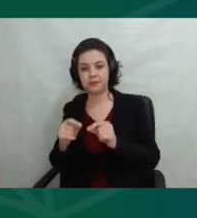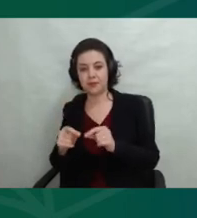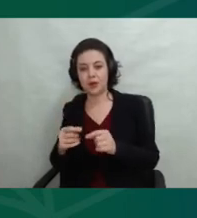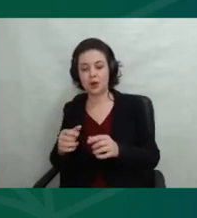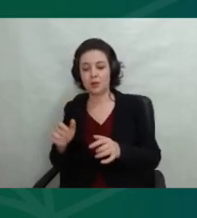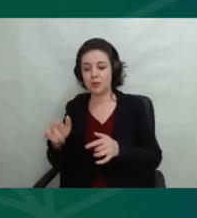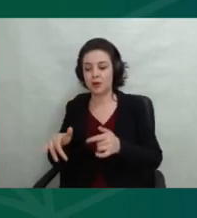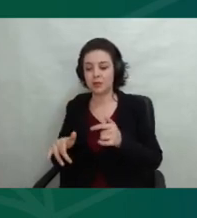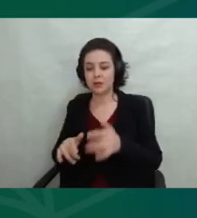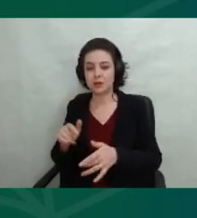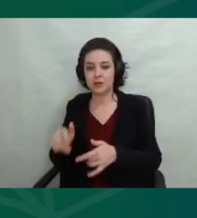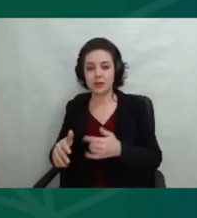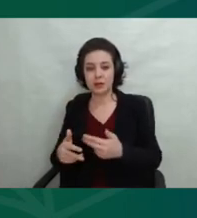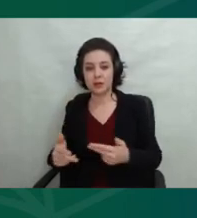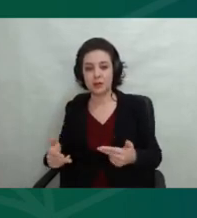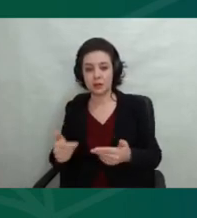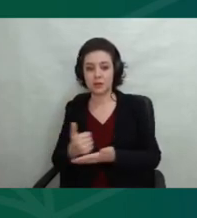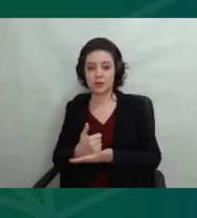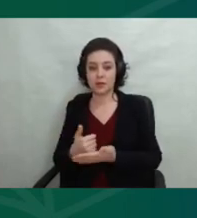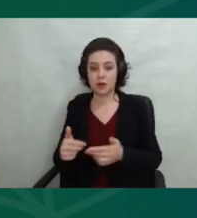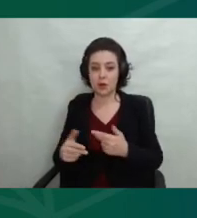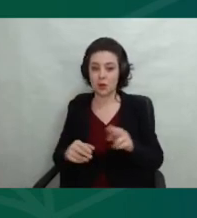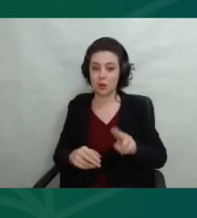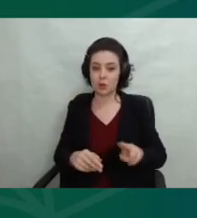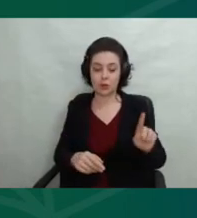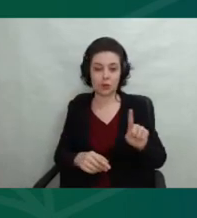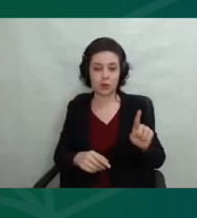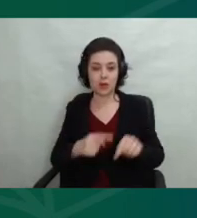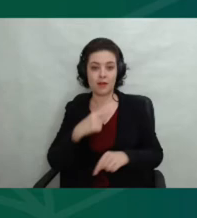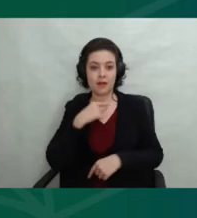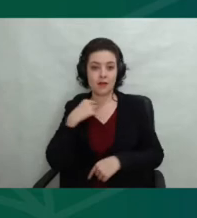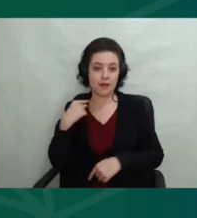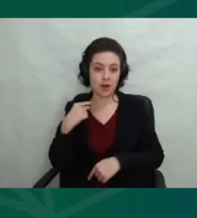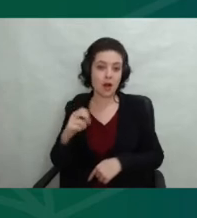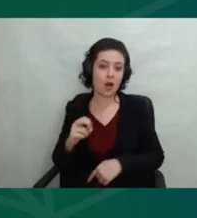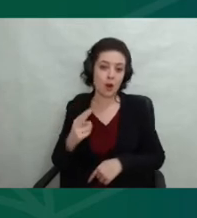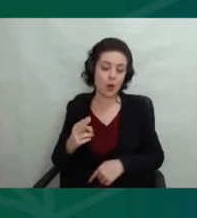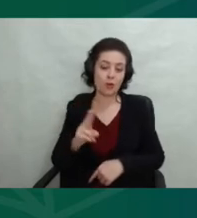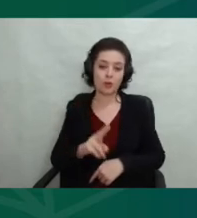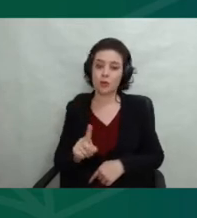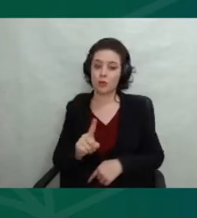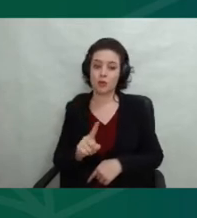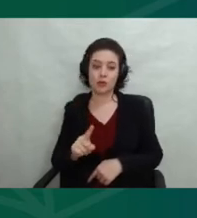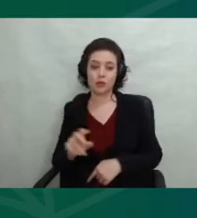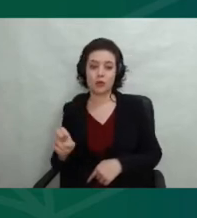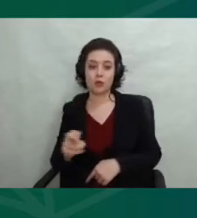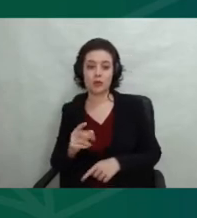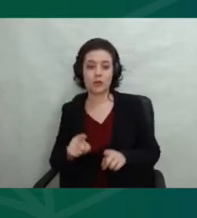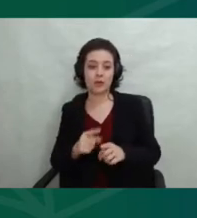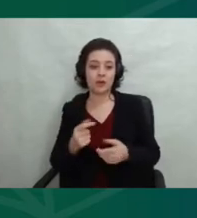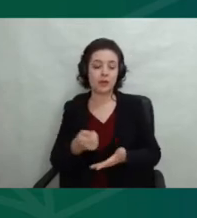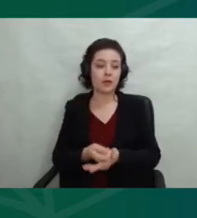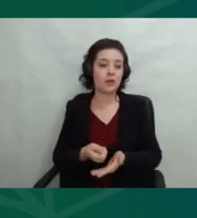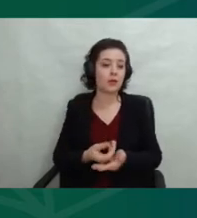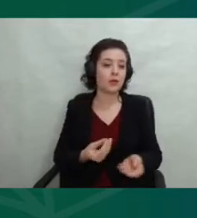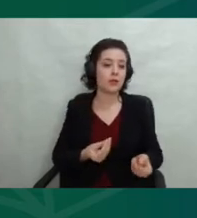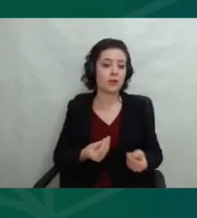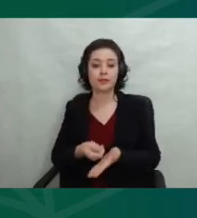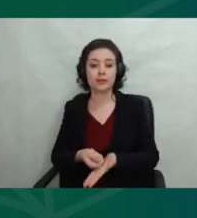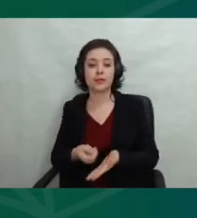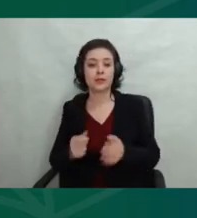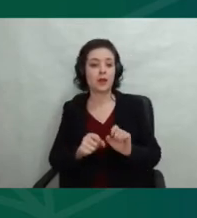fármacos fora de uso, vencidos ou fora de uso, e por outro, precisamos cobrar também melhores sistemas